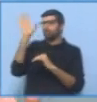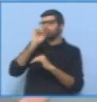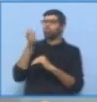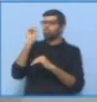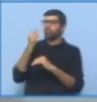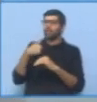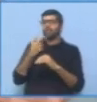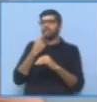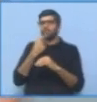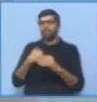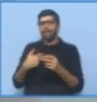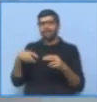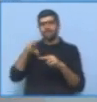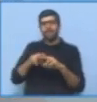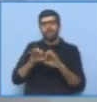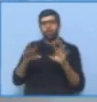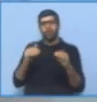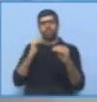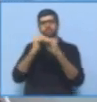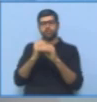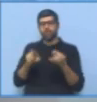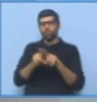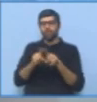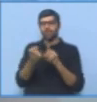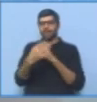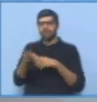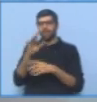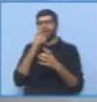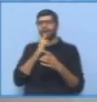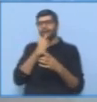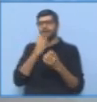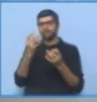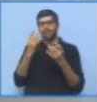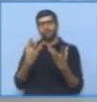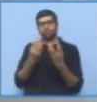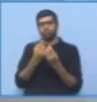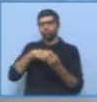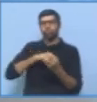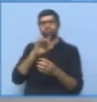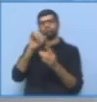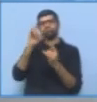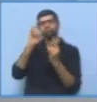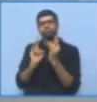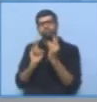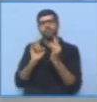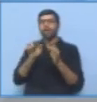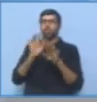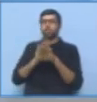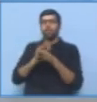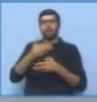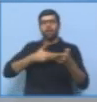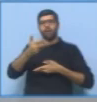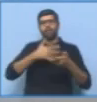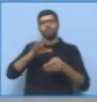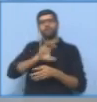sentar-se à altura. Como nós nos sentamos à altura de uma criança para brincarmos com ela, para interagirmos, porque percebemos que só há uma maneira de dialogar, é